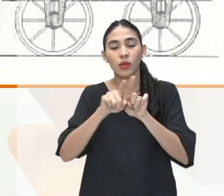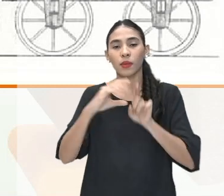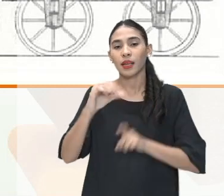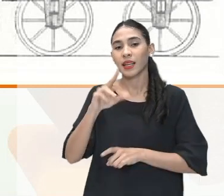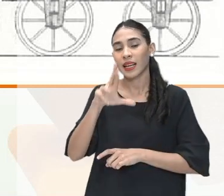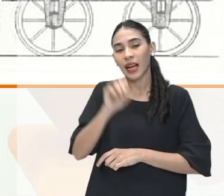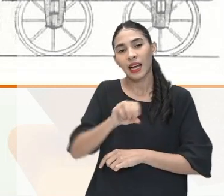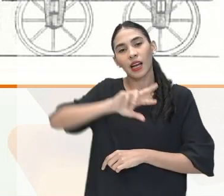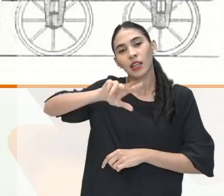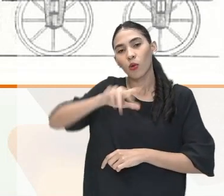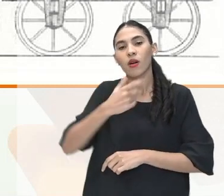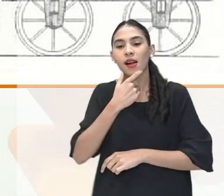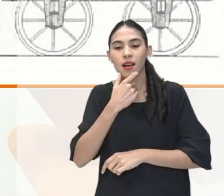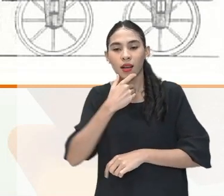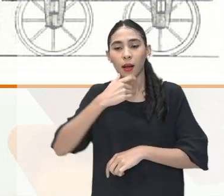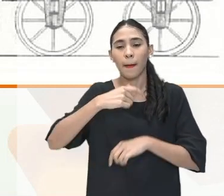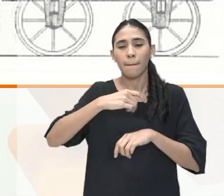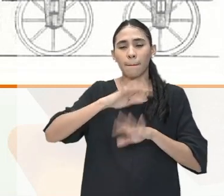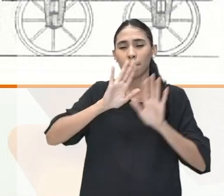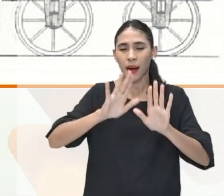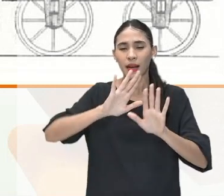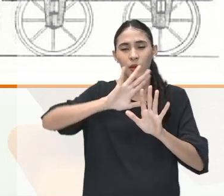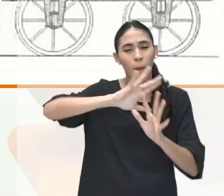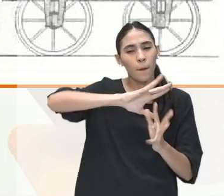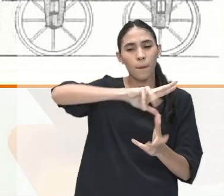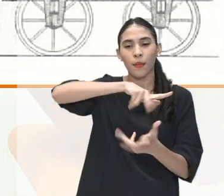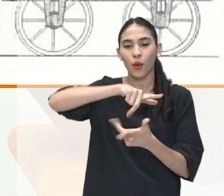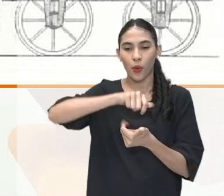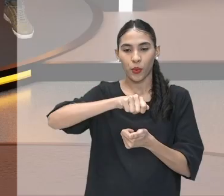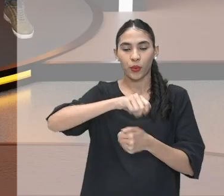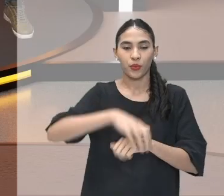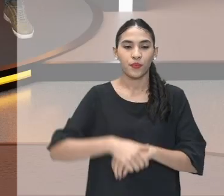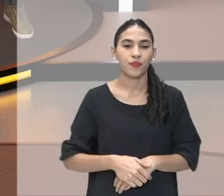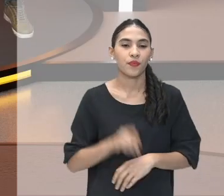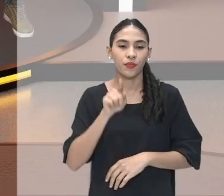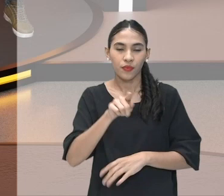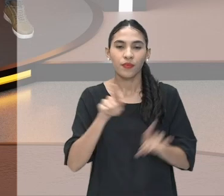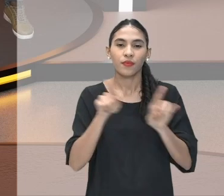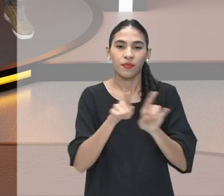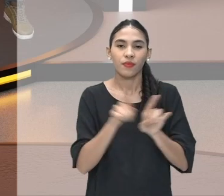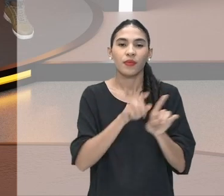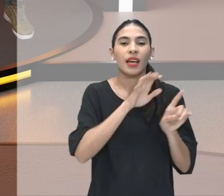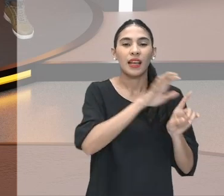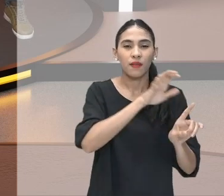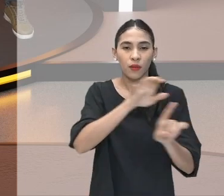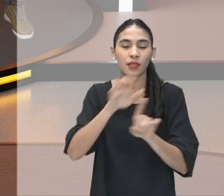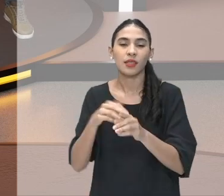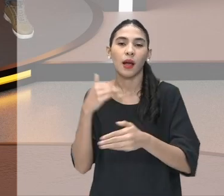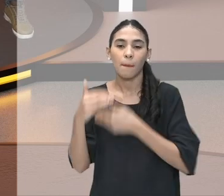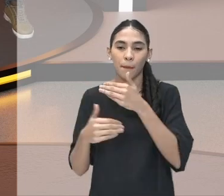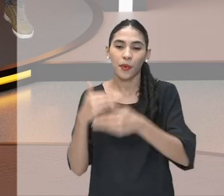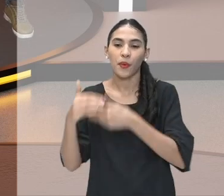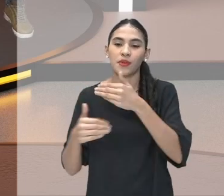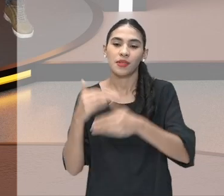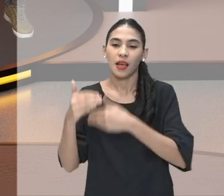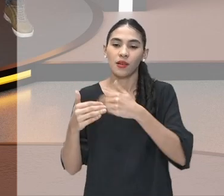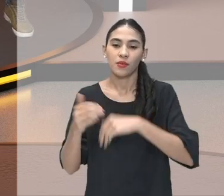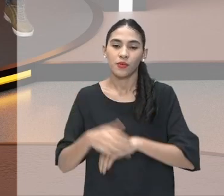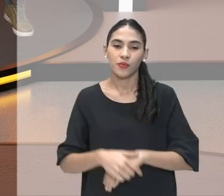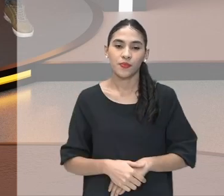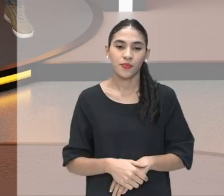mas pelo mundo. Então vejam lá como isso vai também influenciar no processo de produção e